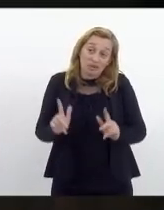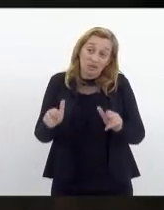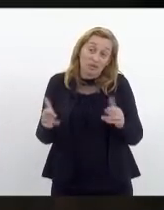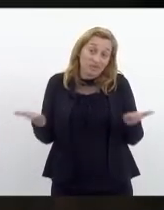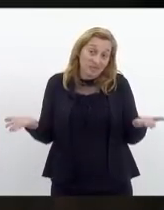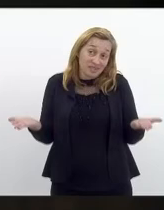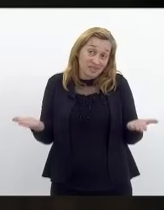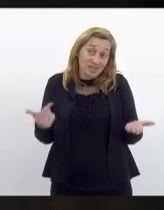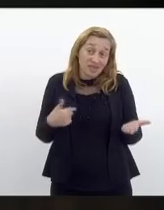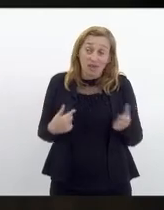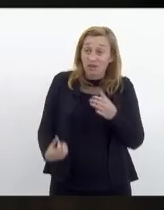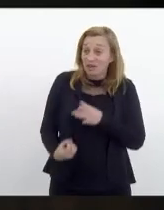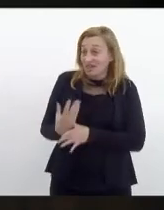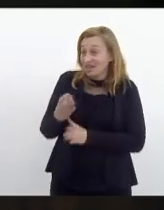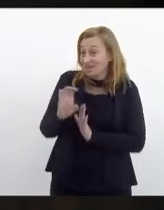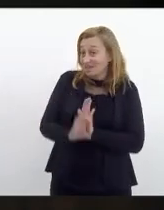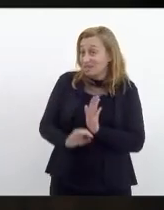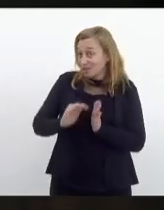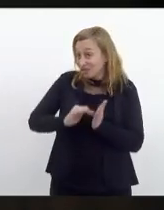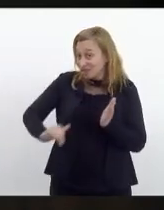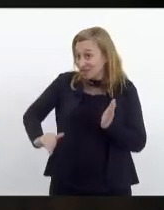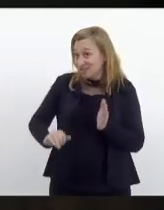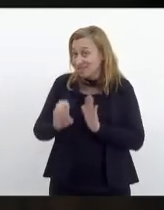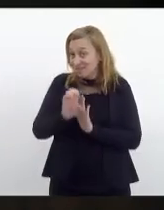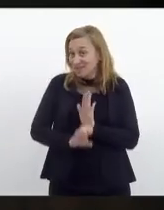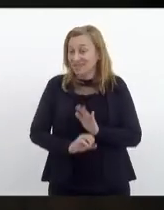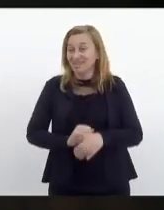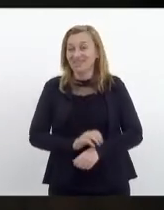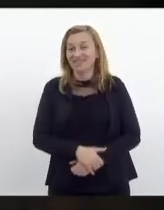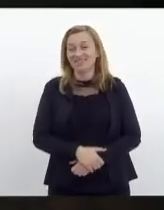Como eu sou o autor das emendas, eu vou retirar as emendas.